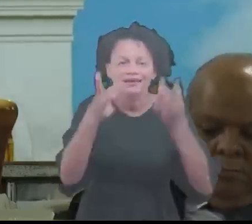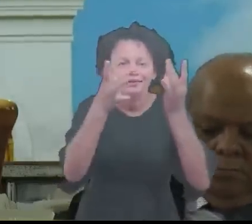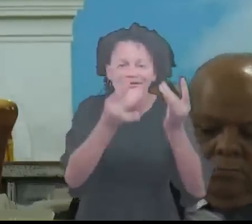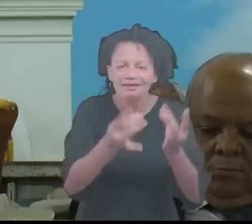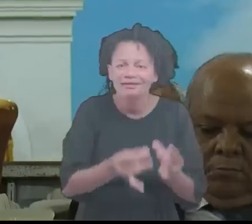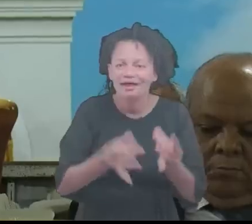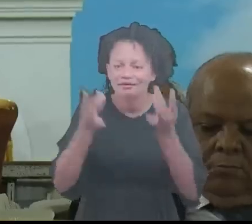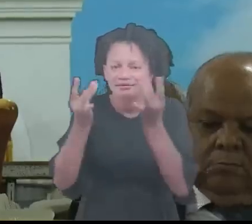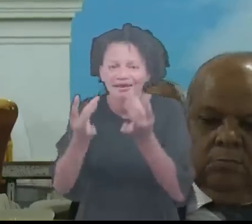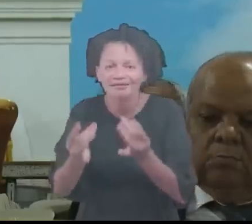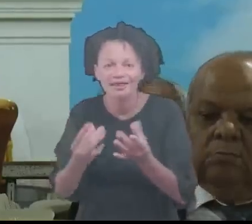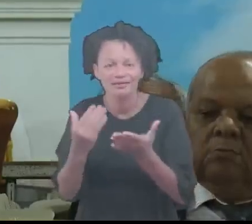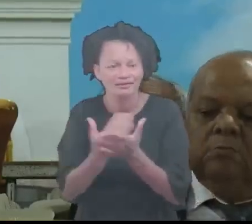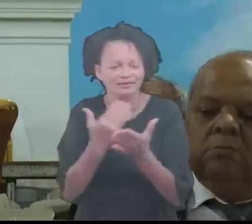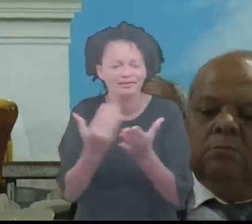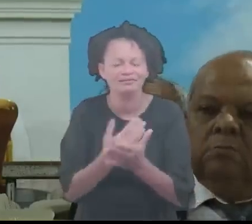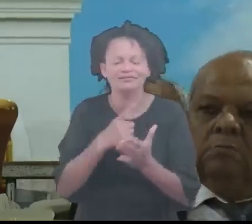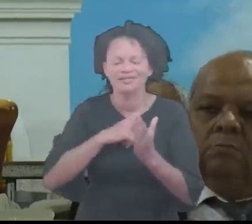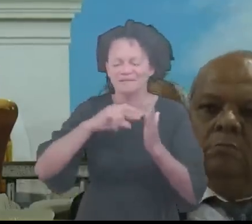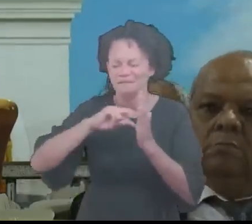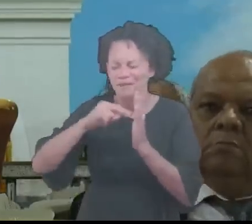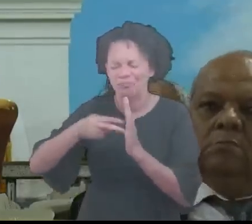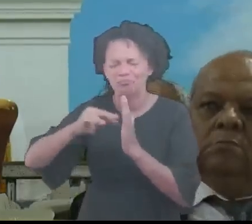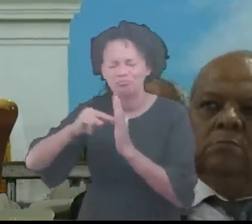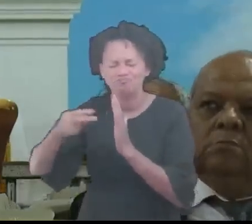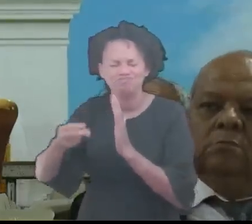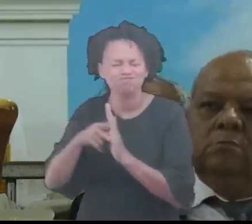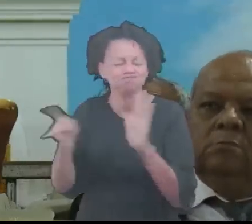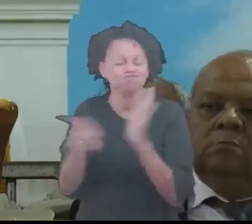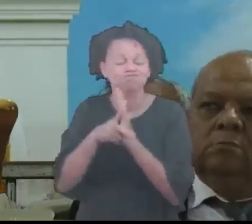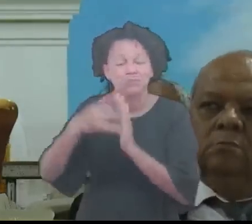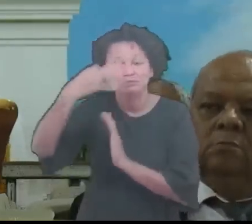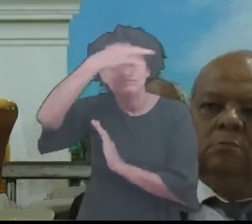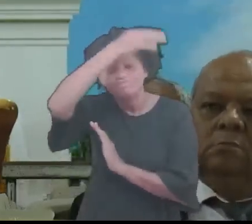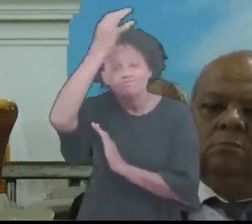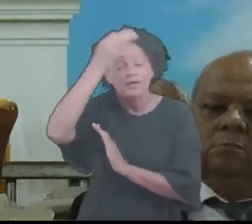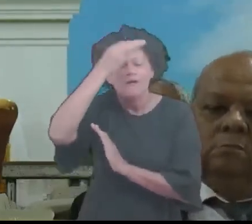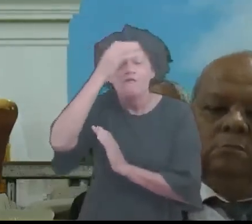livro tem um significado espiritual.